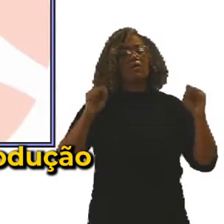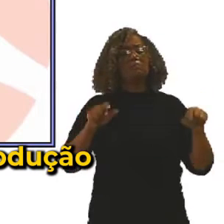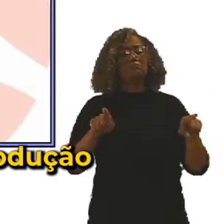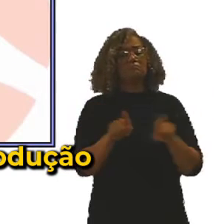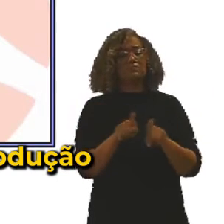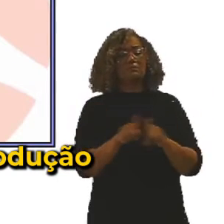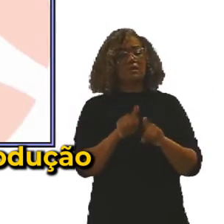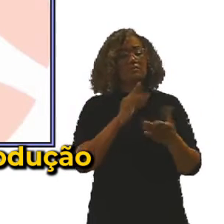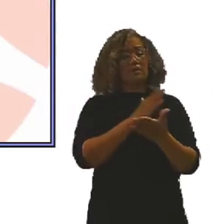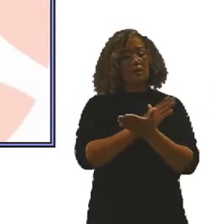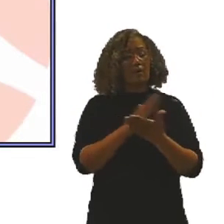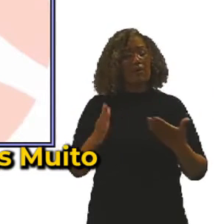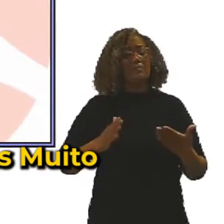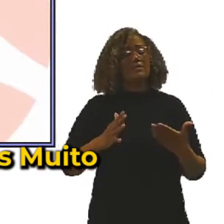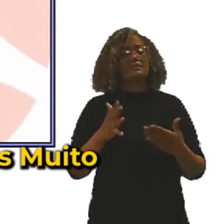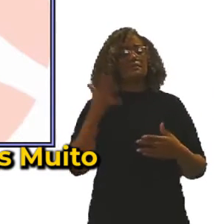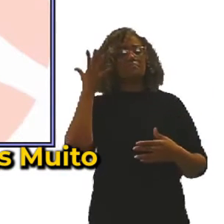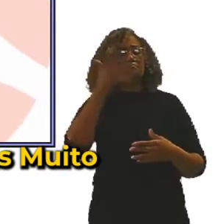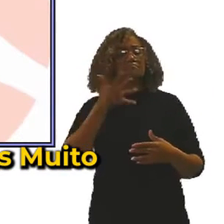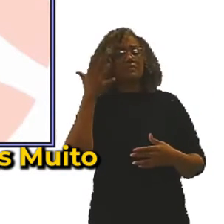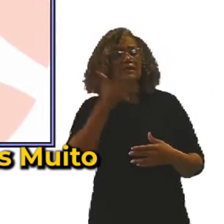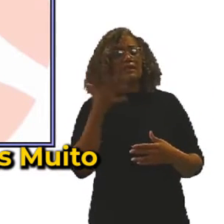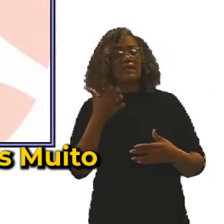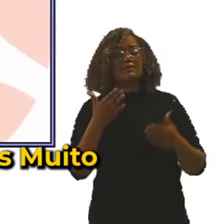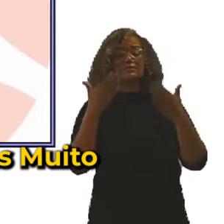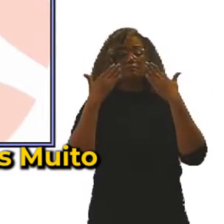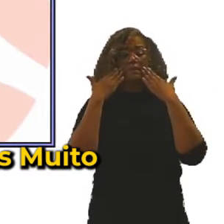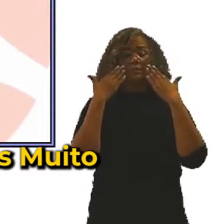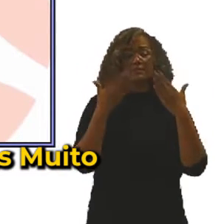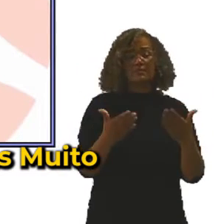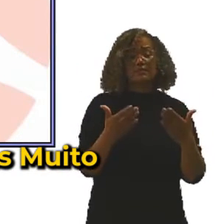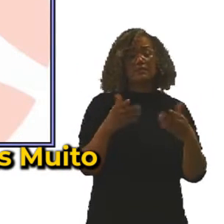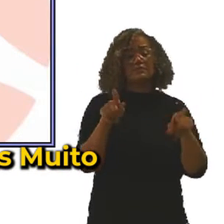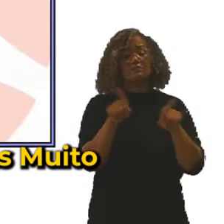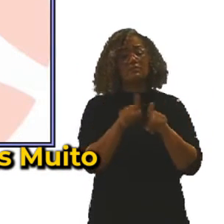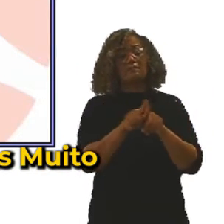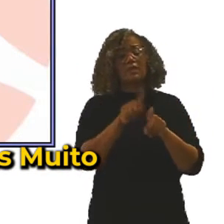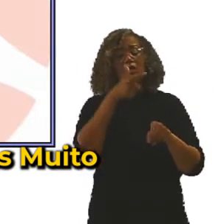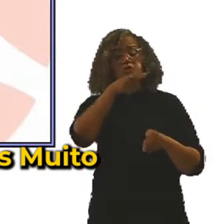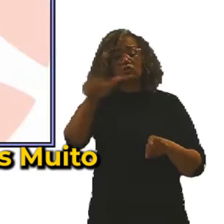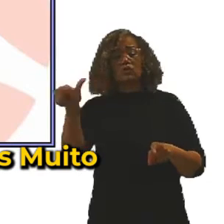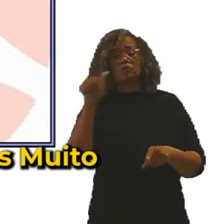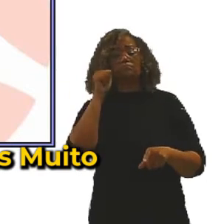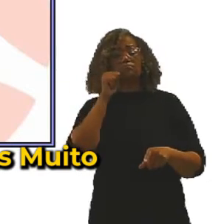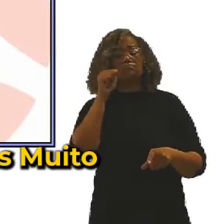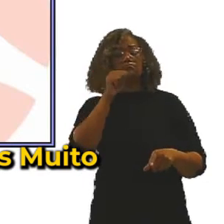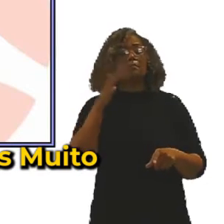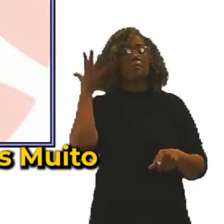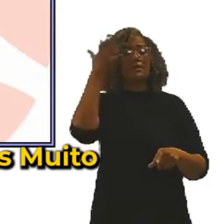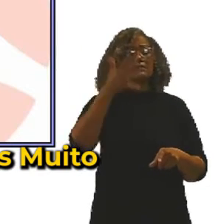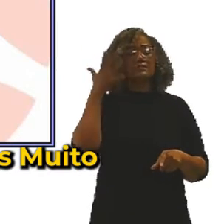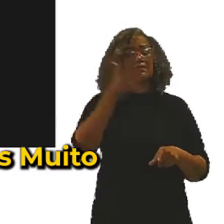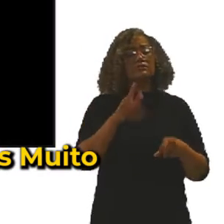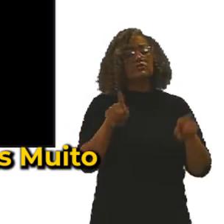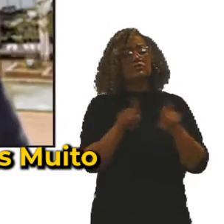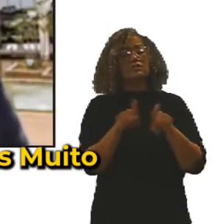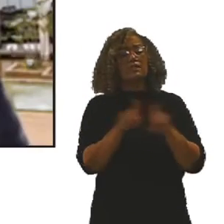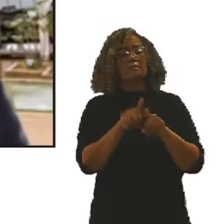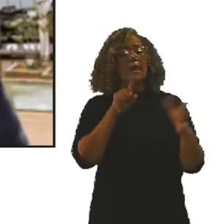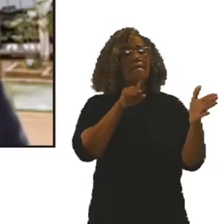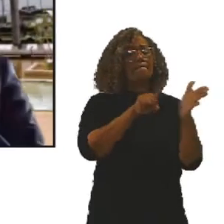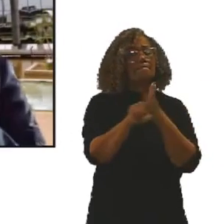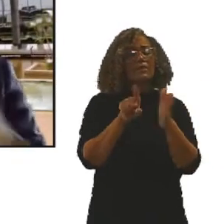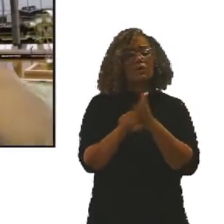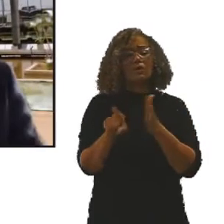fará a introdução do tema, apresentação das palestrantes, além de conduzir o momento das perguntas. Muito bem-vindo,